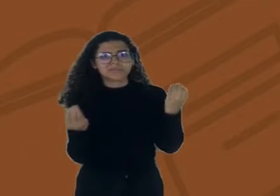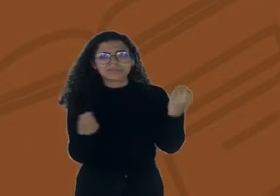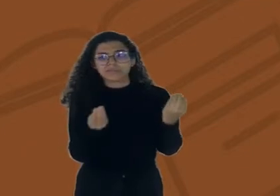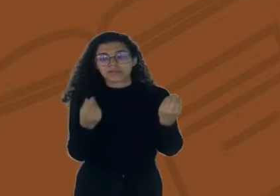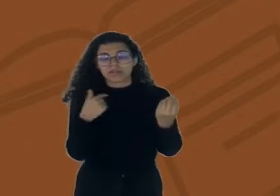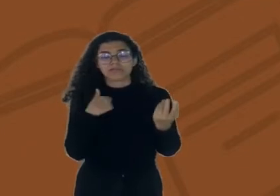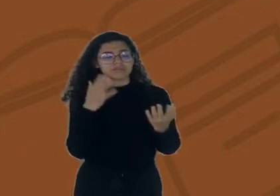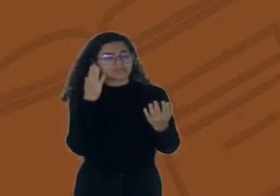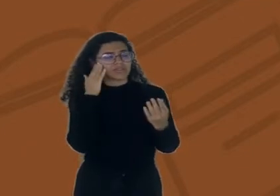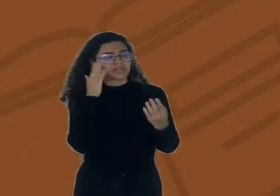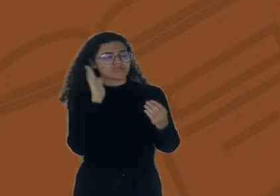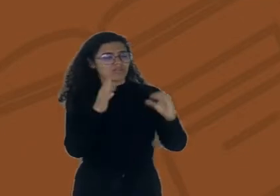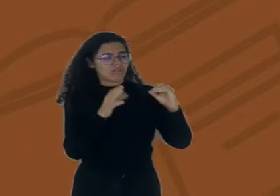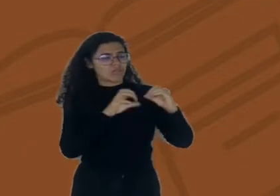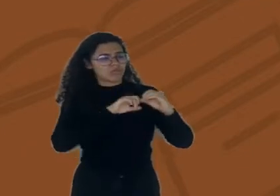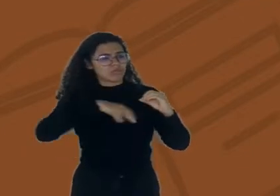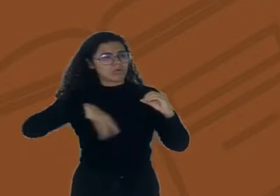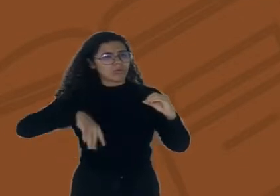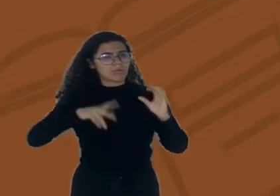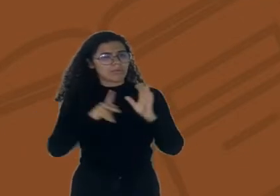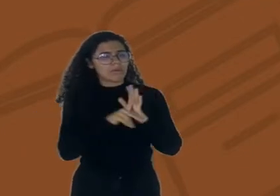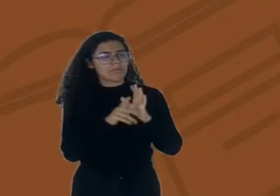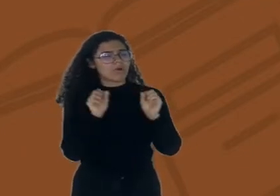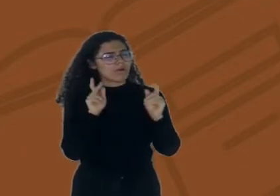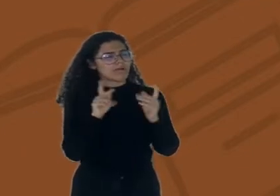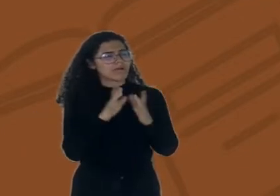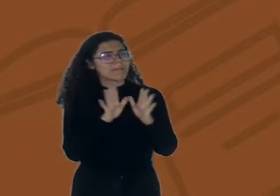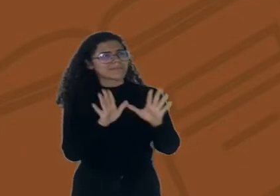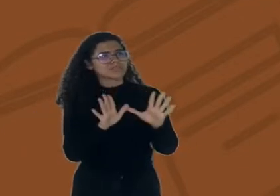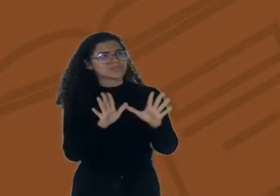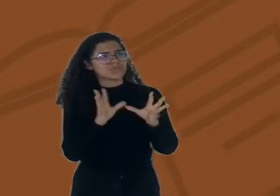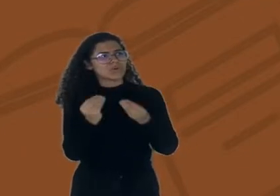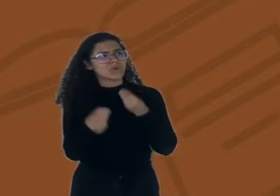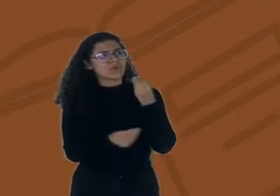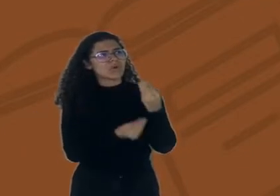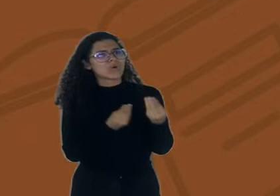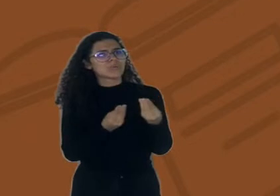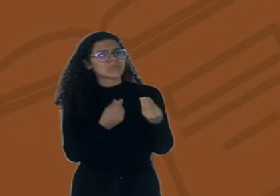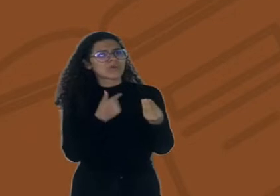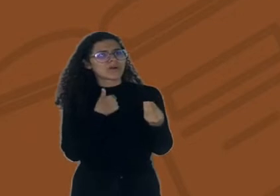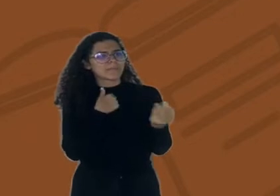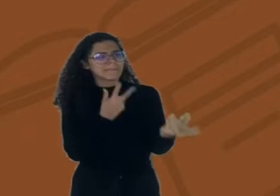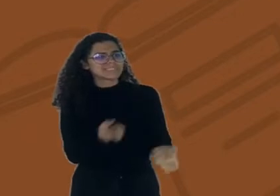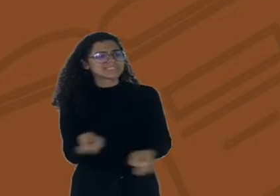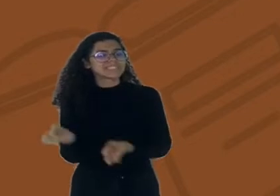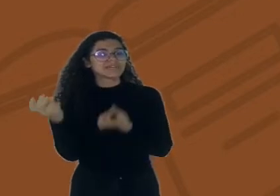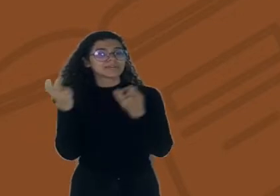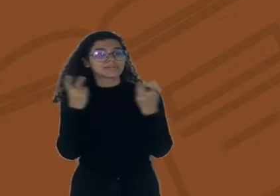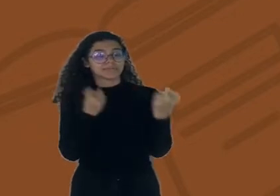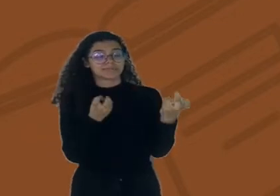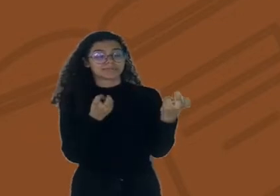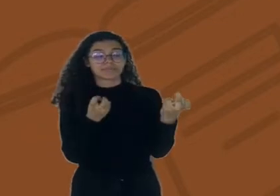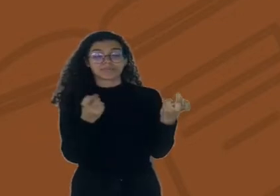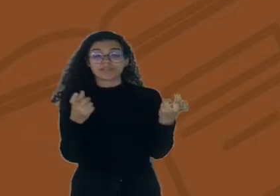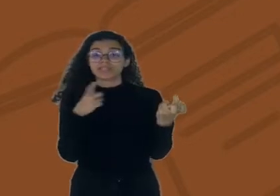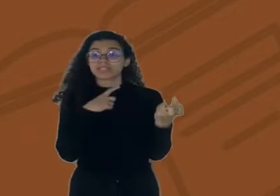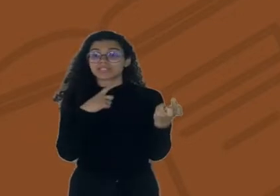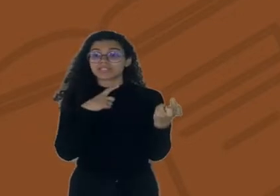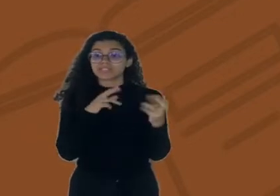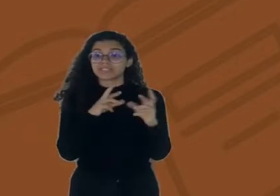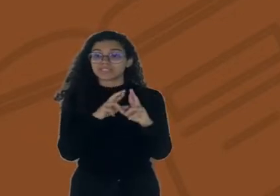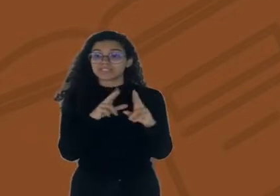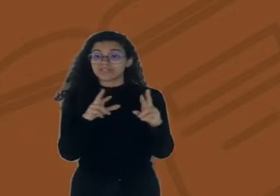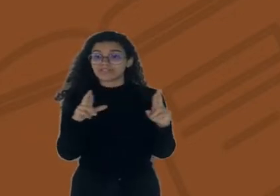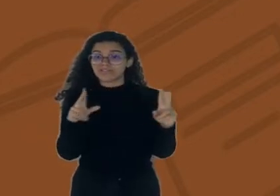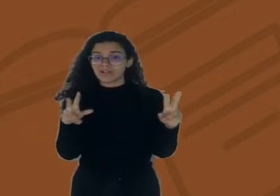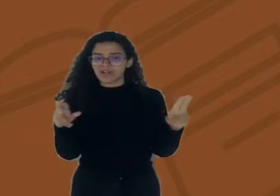dos neurônios. Beleza, professor. Mas como é que nós captamos esses estímulos? Existem diversas partes do